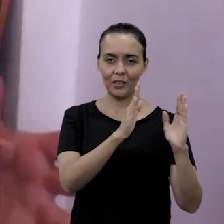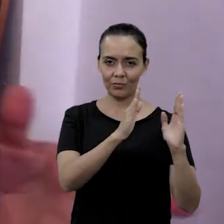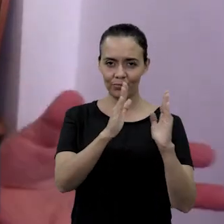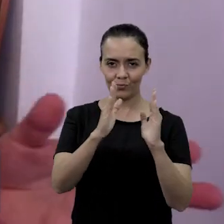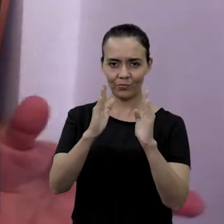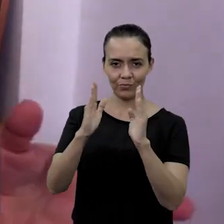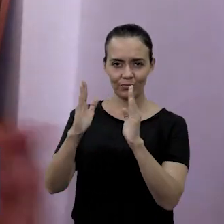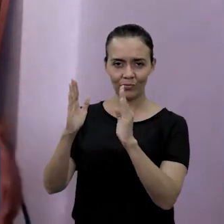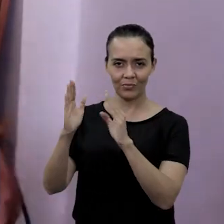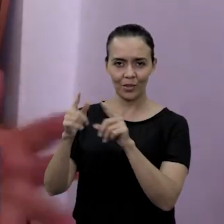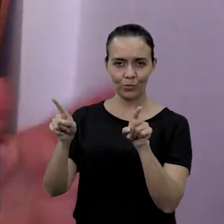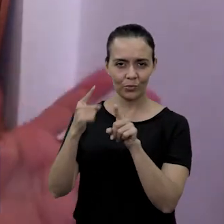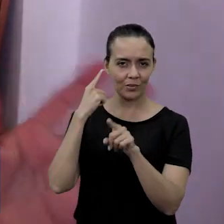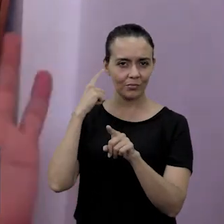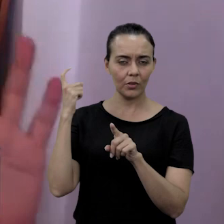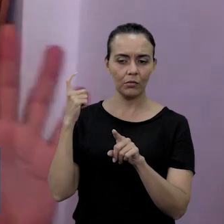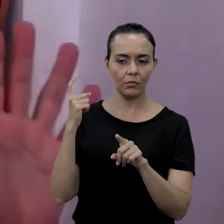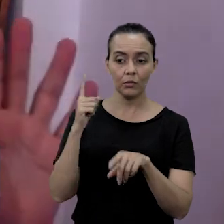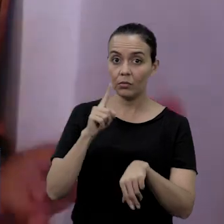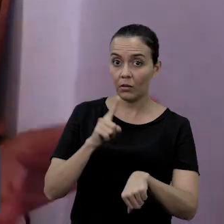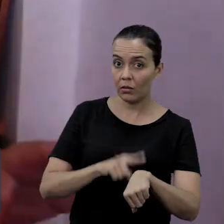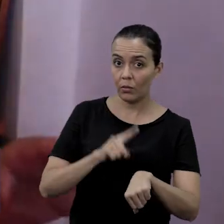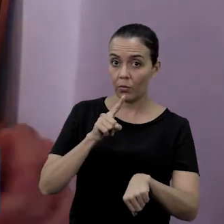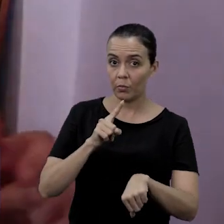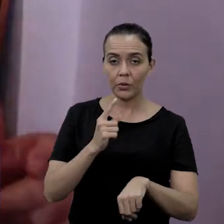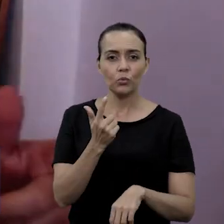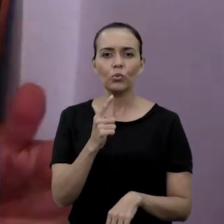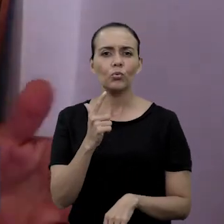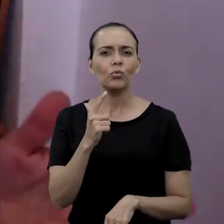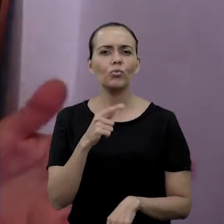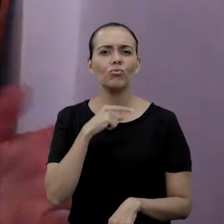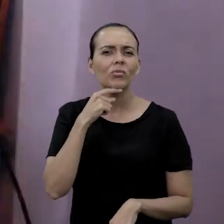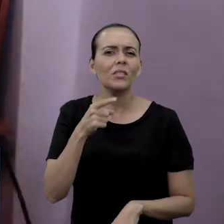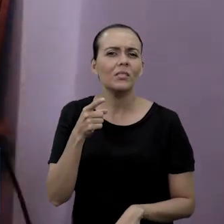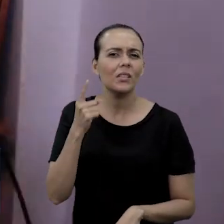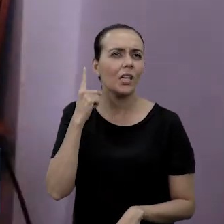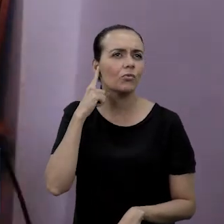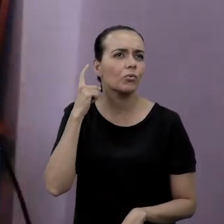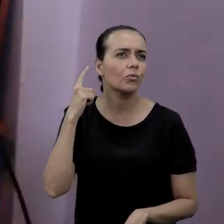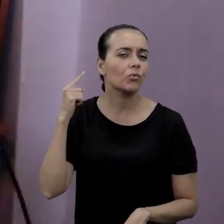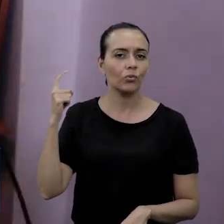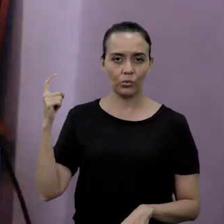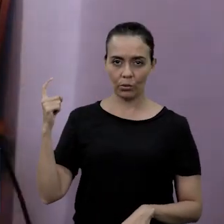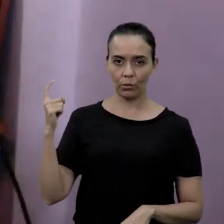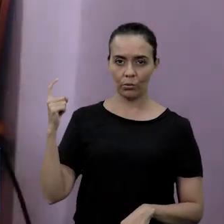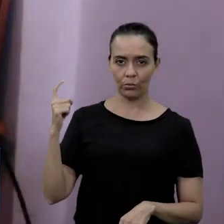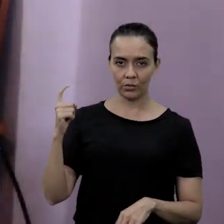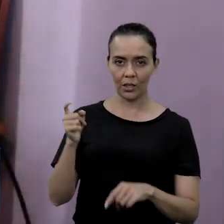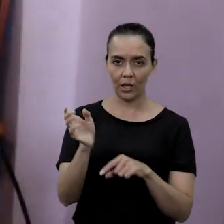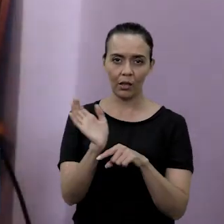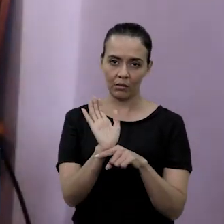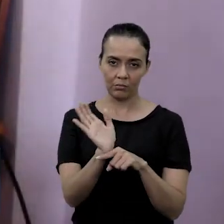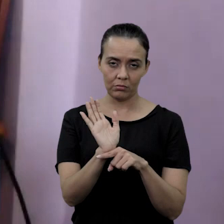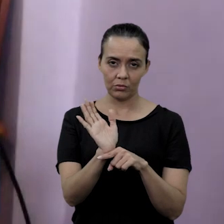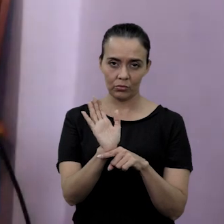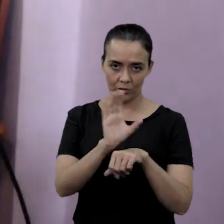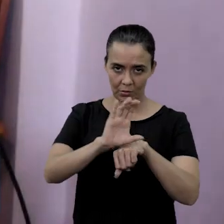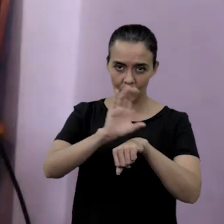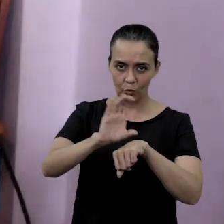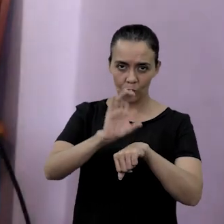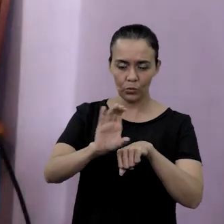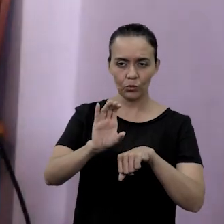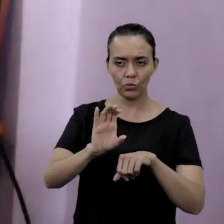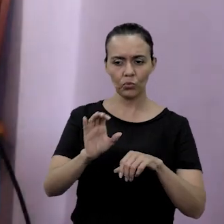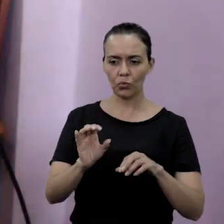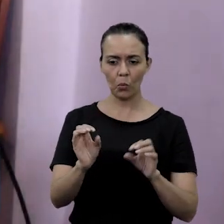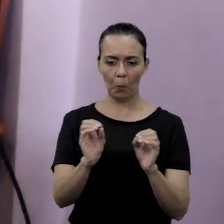naquele momento, não tinha ninguém, não havia ninguém pensando em som ali, como carreira ou como,